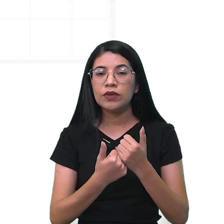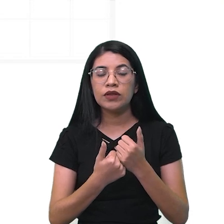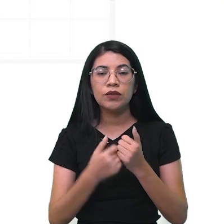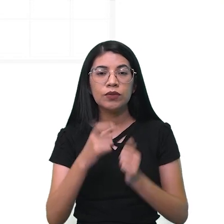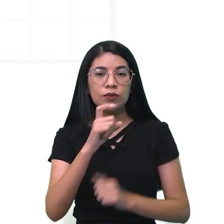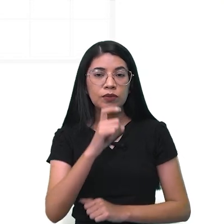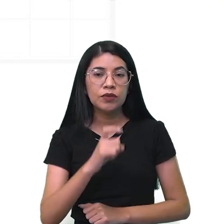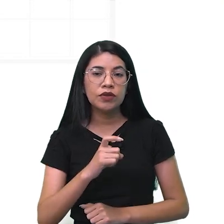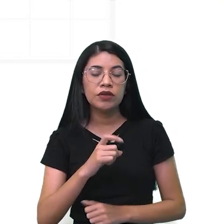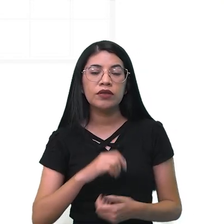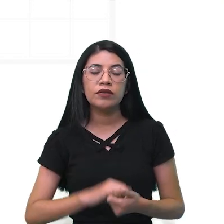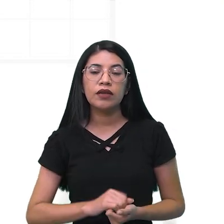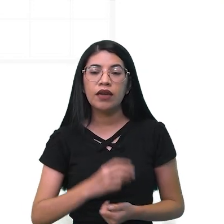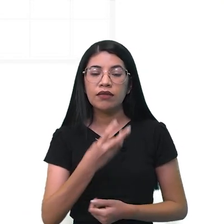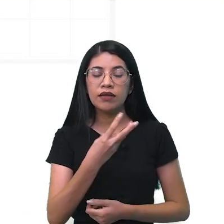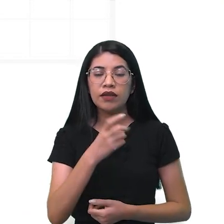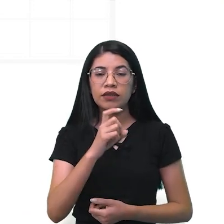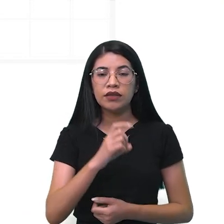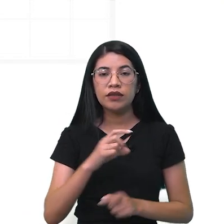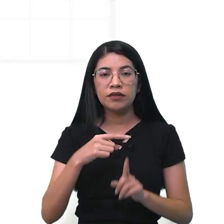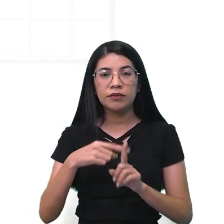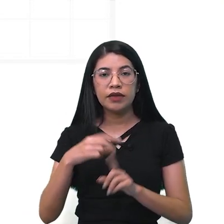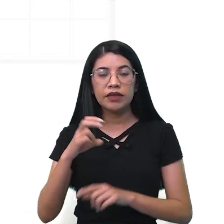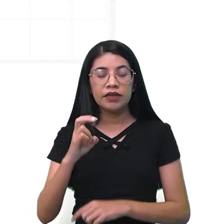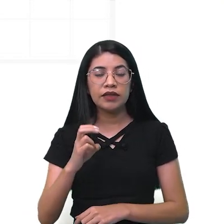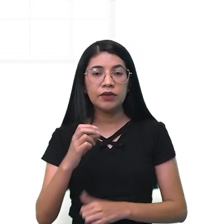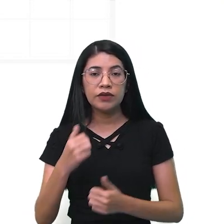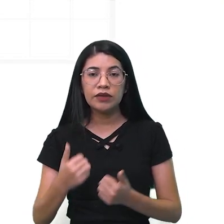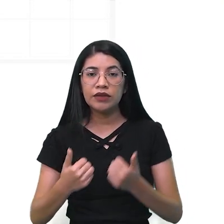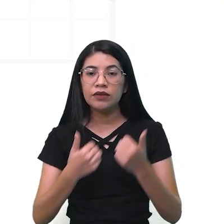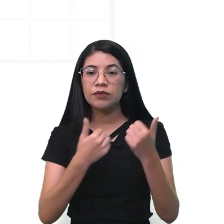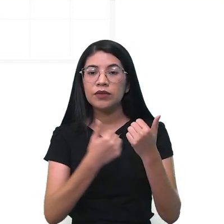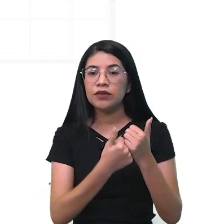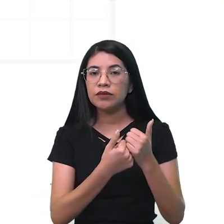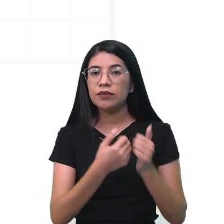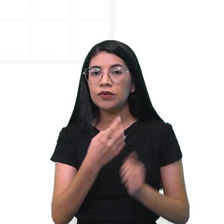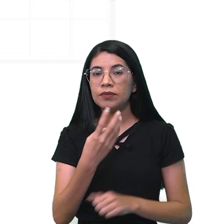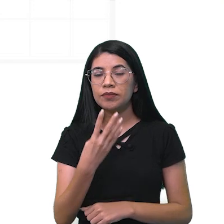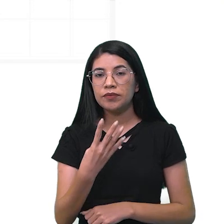no lugar de x, né, da expressão 3x mais 5, vamos substituir por 4.